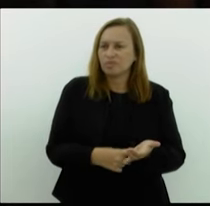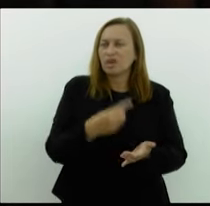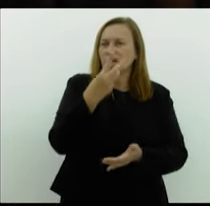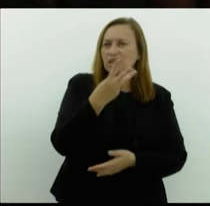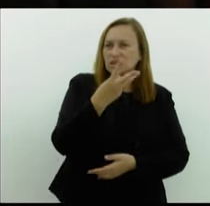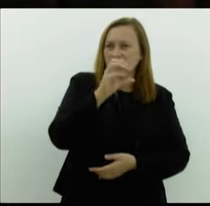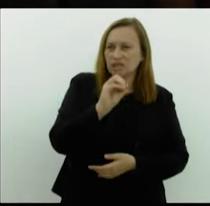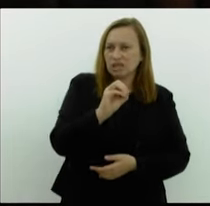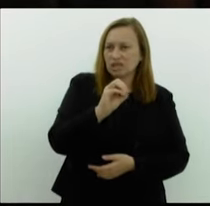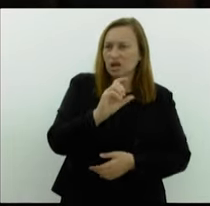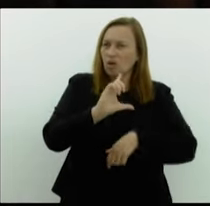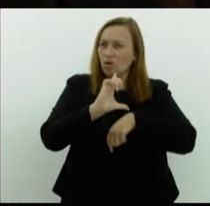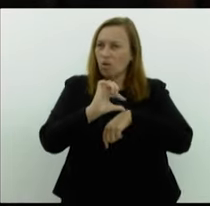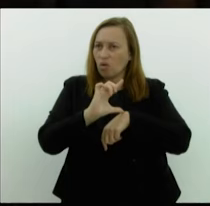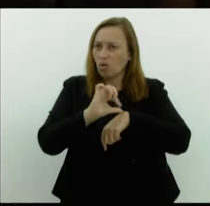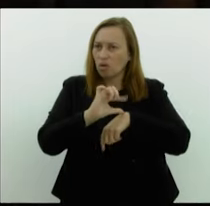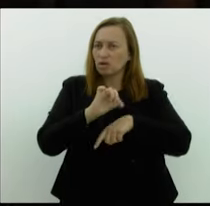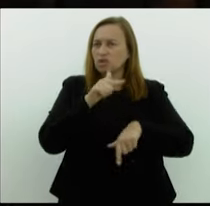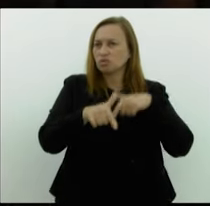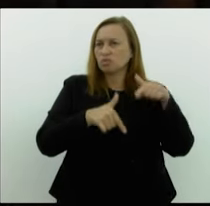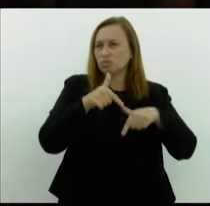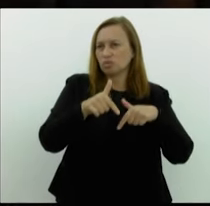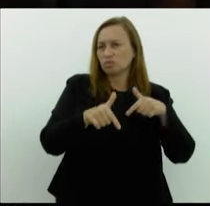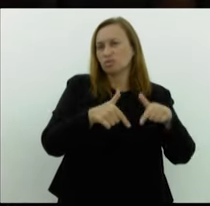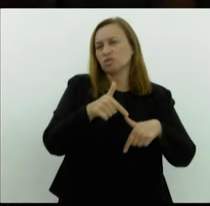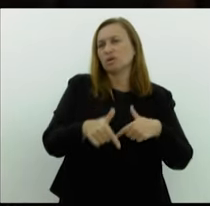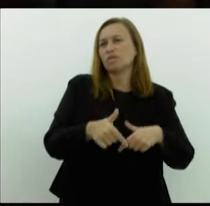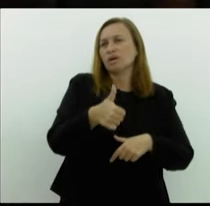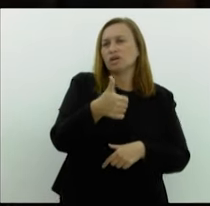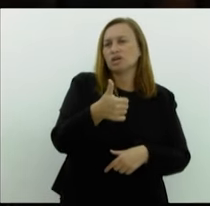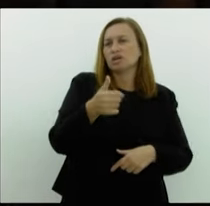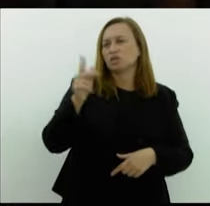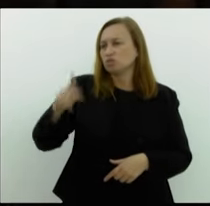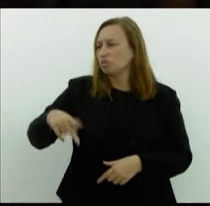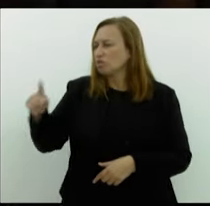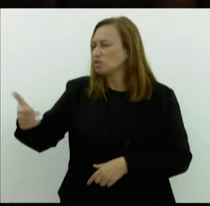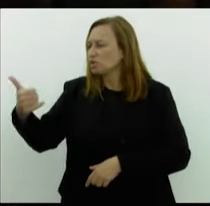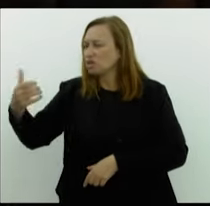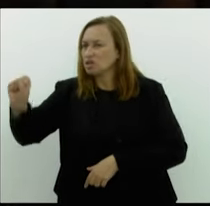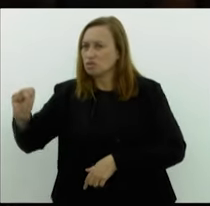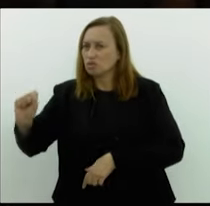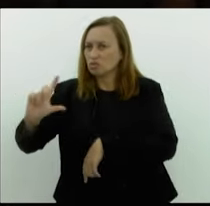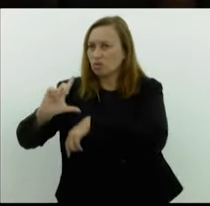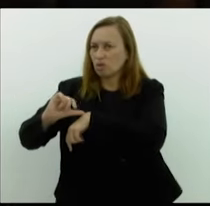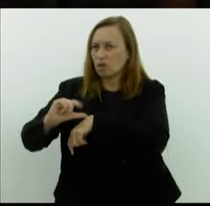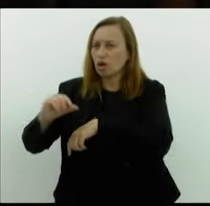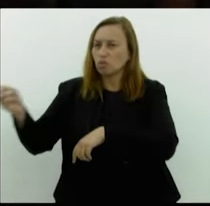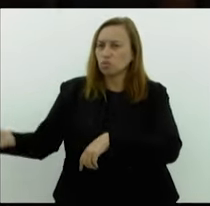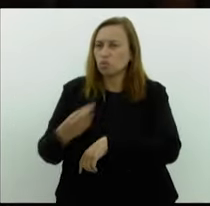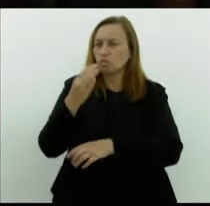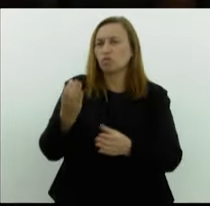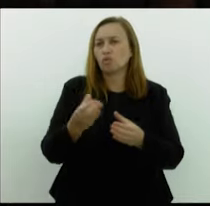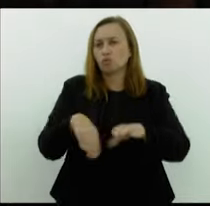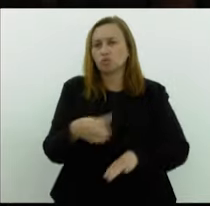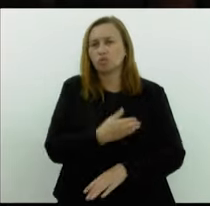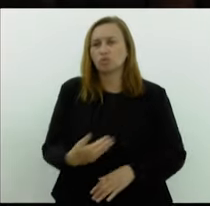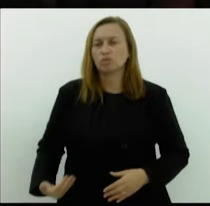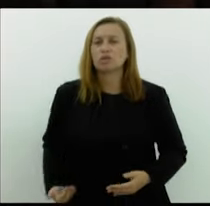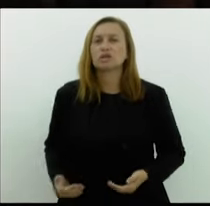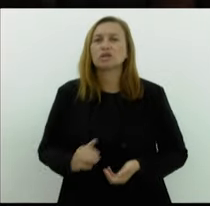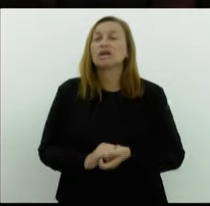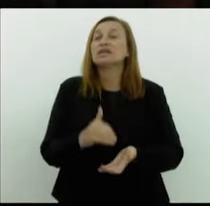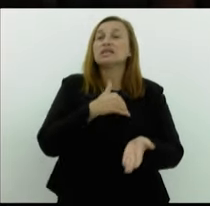horas, dos professores 18 horas e realizar um novo concurso público. O que